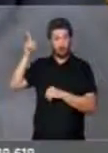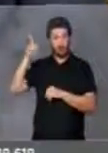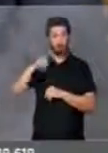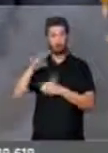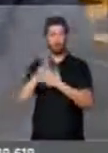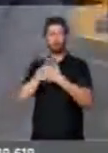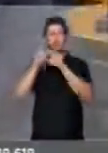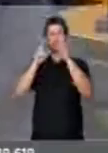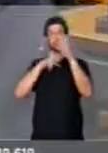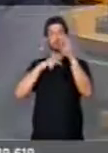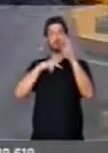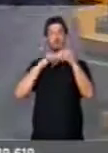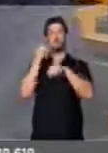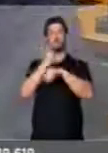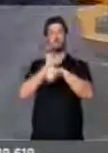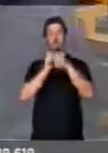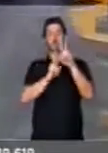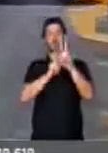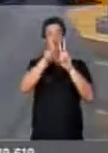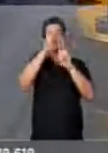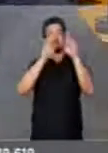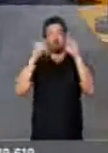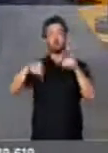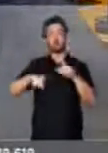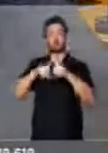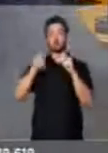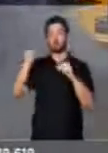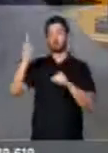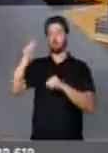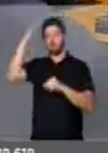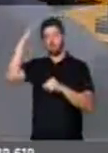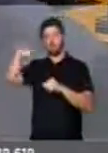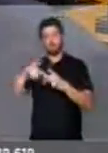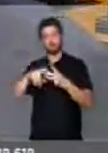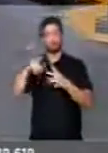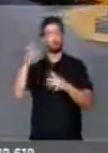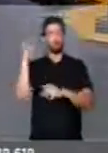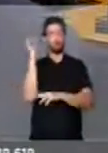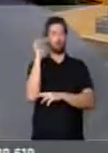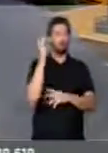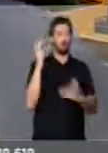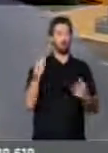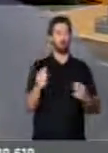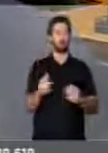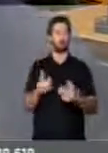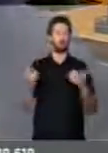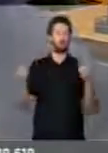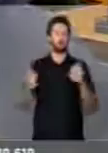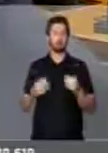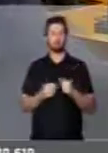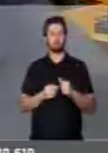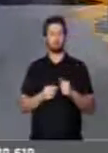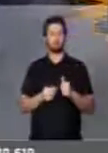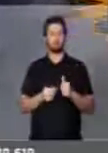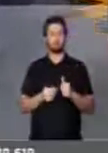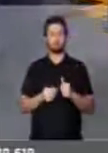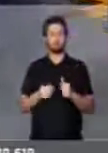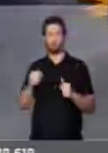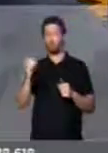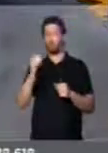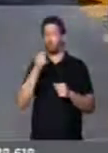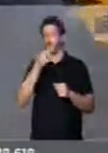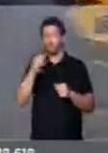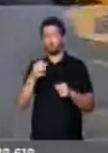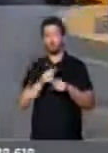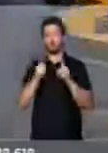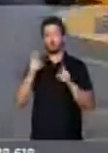ainda das obras. Aqui, Curitiba, Porto Alegre, enfim. Então, apenas esse comentário, que não só ficar também nisso, mas